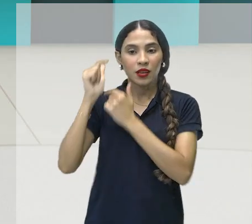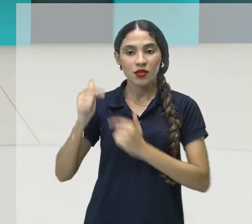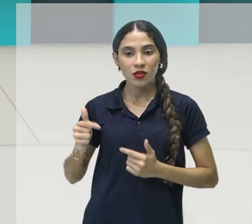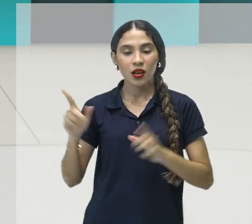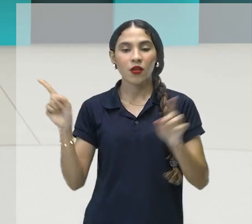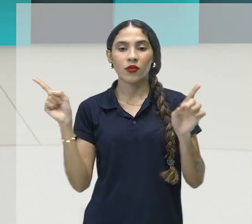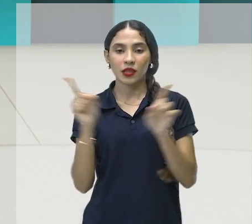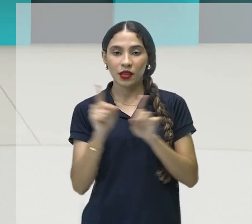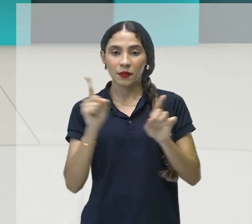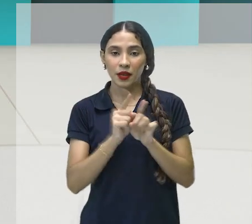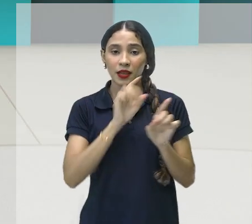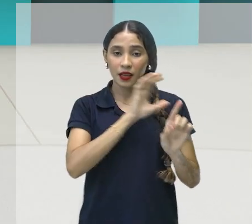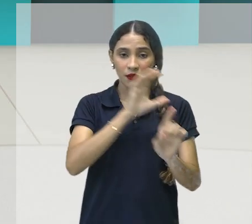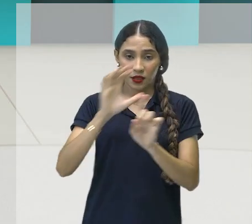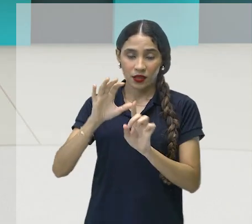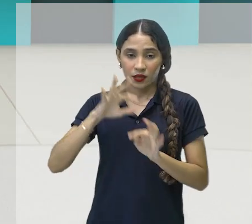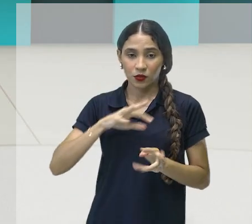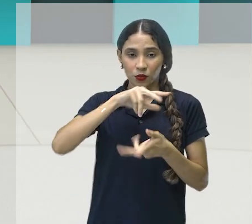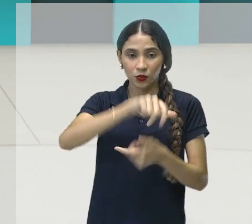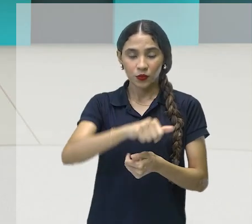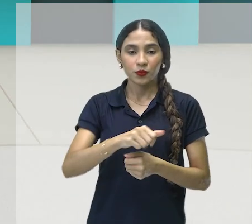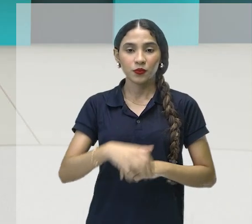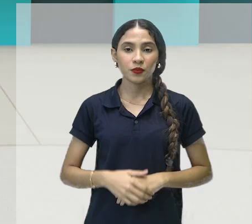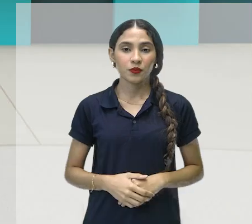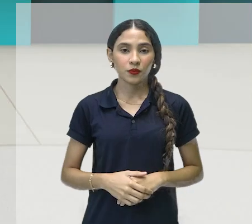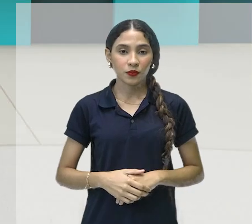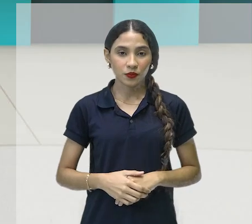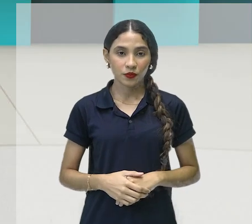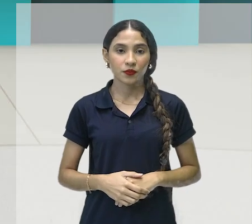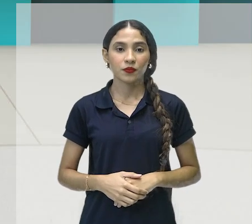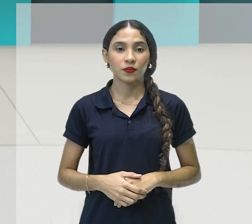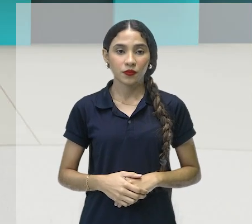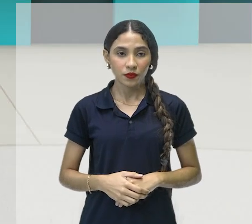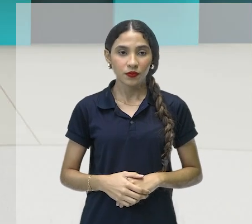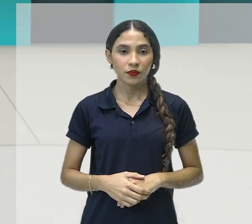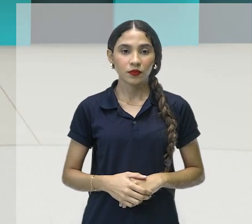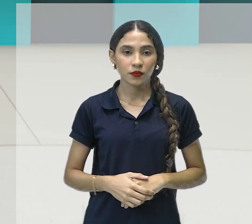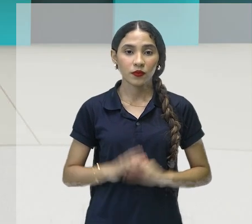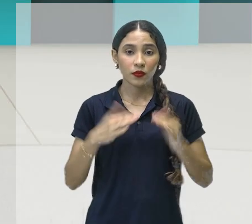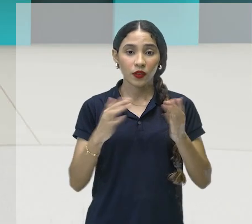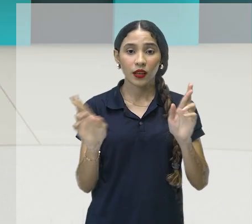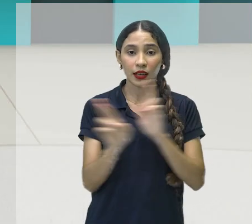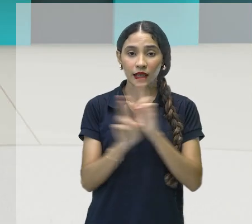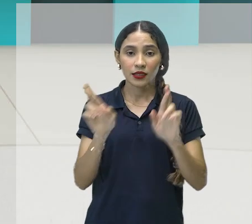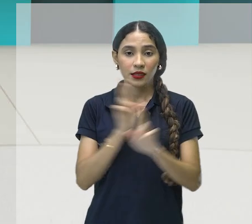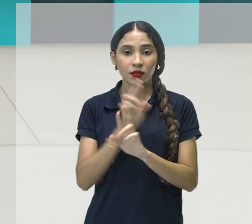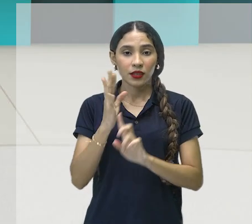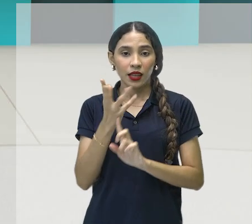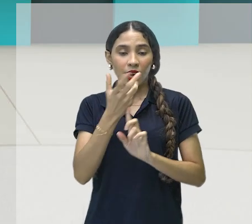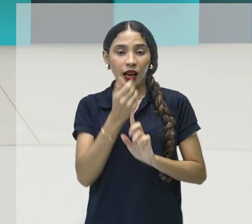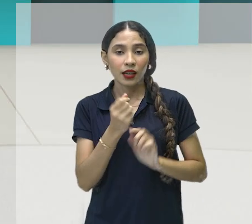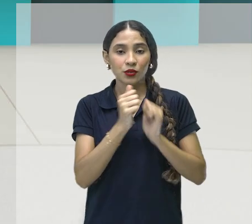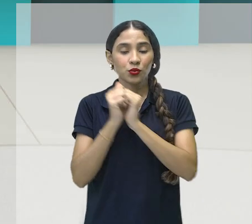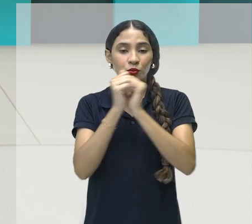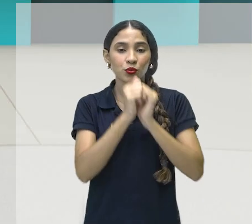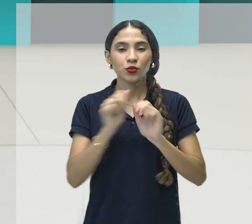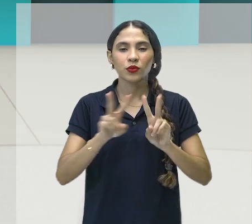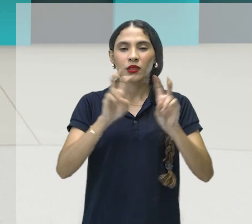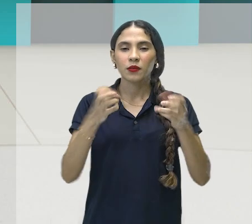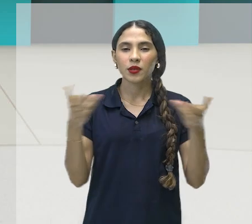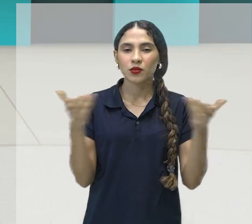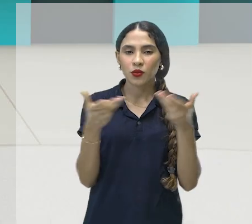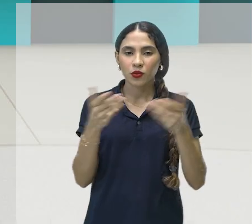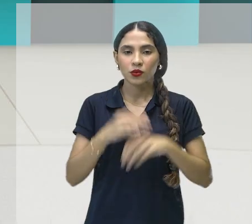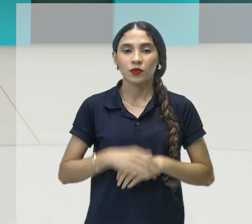saber tradicional e a influência do mundo moderno. Então, a relação da arte com